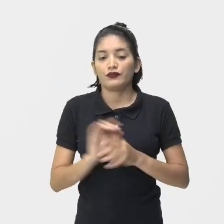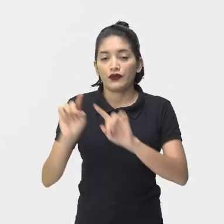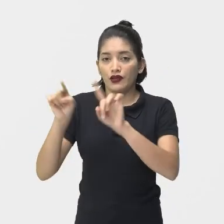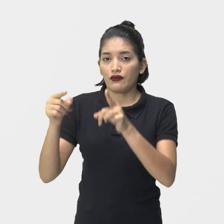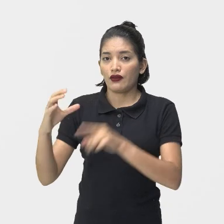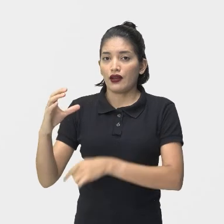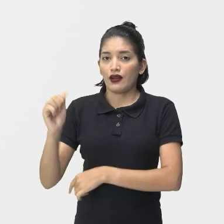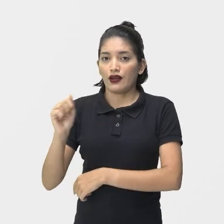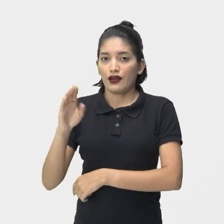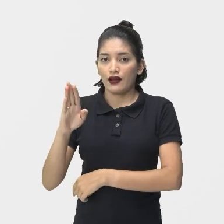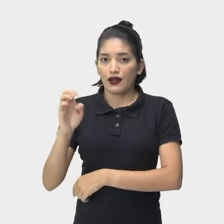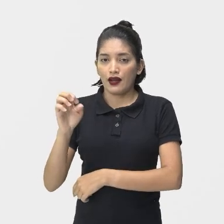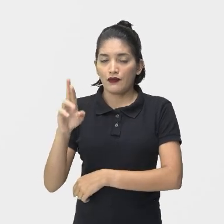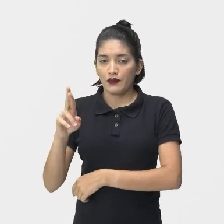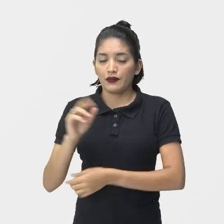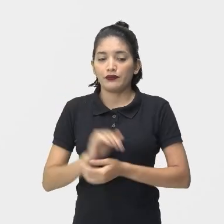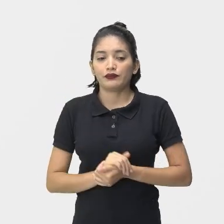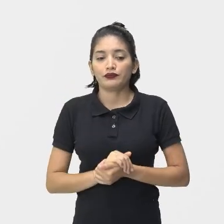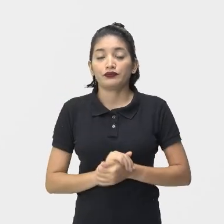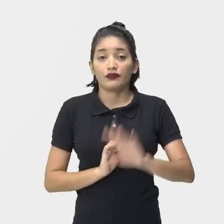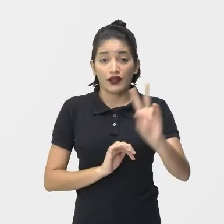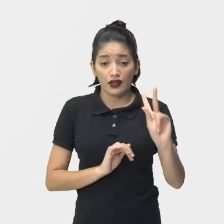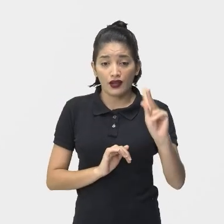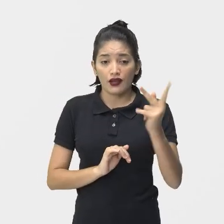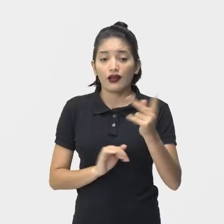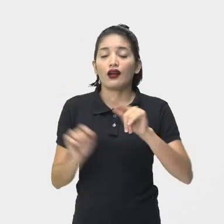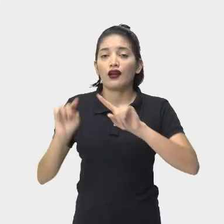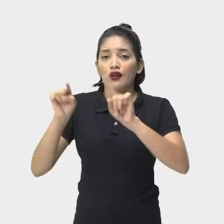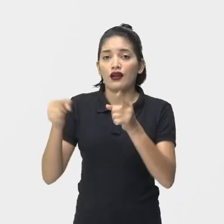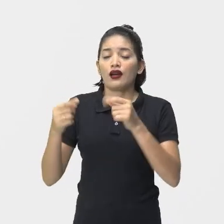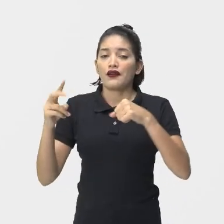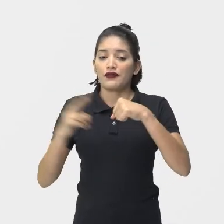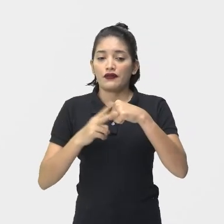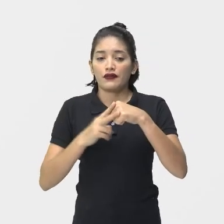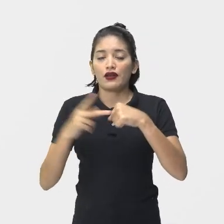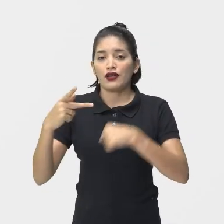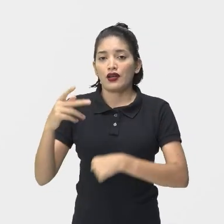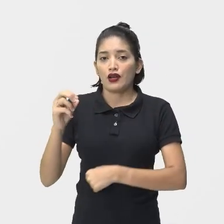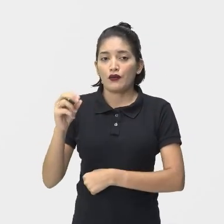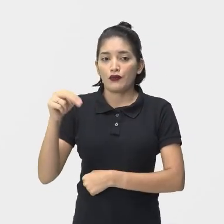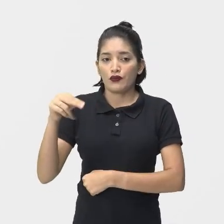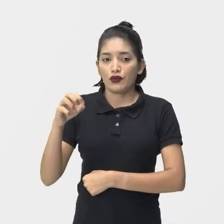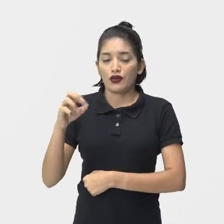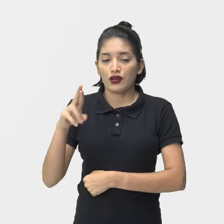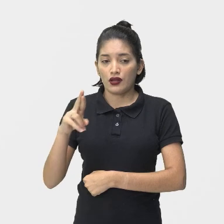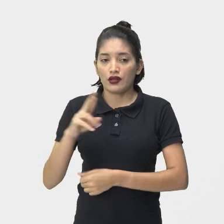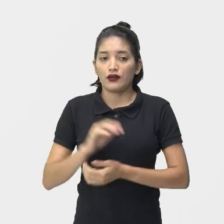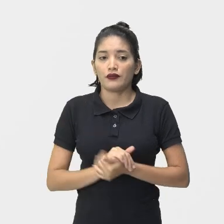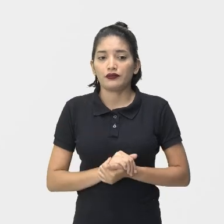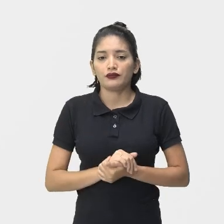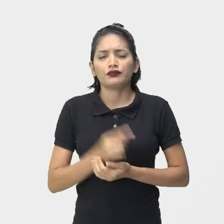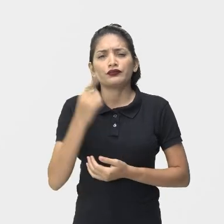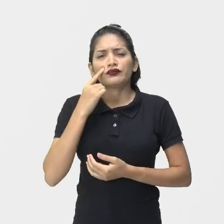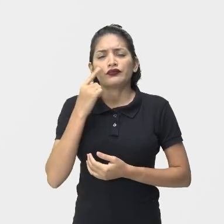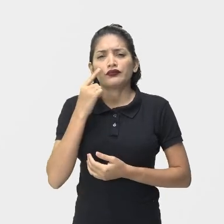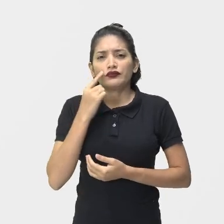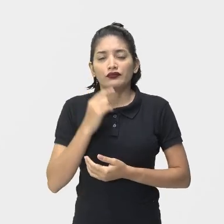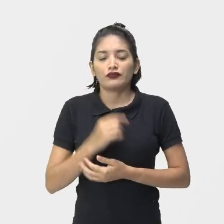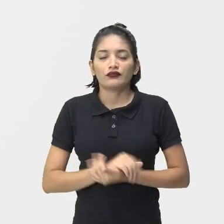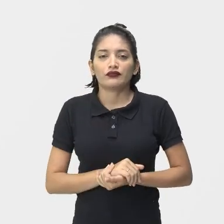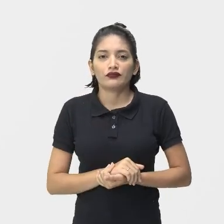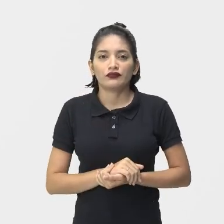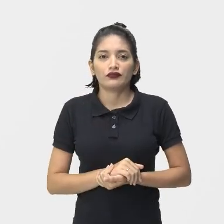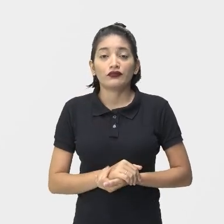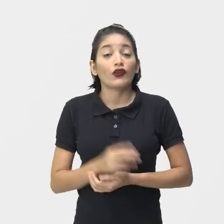verbo caber. E letra H, o verbo poner. Vamos ver como ficou cada frase.